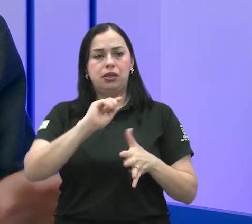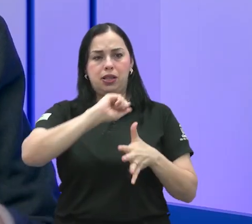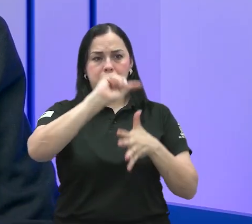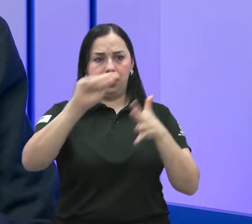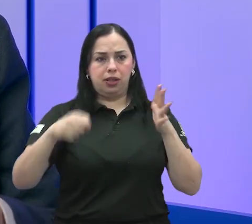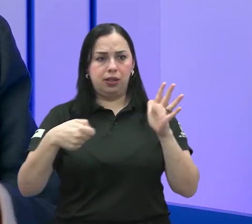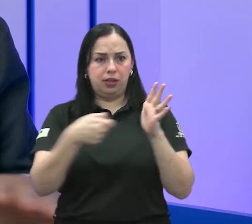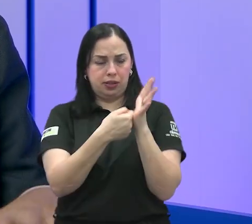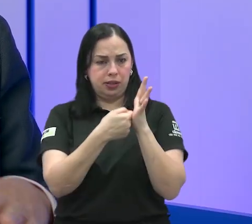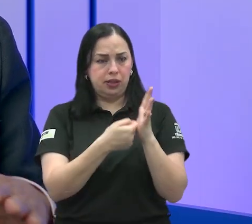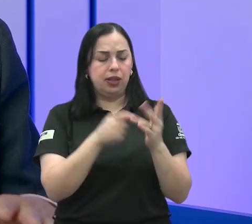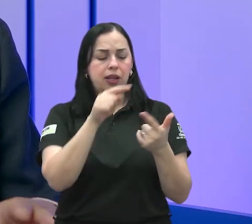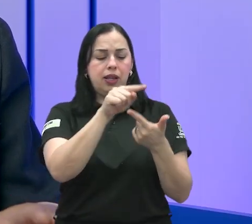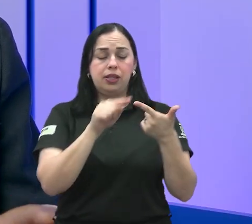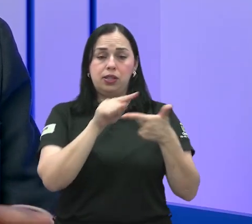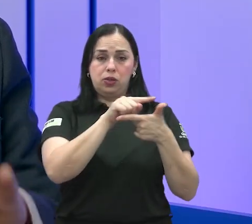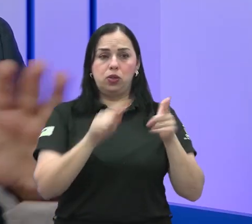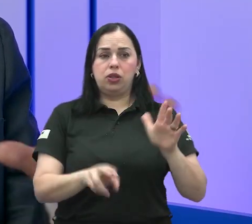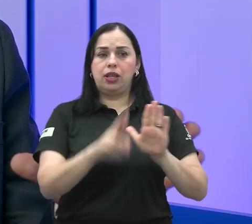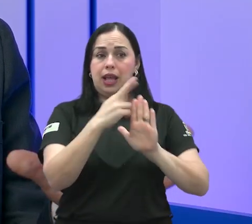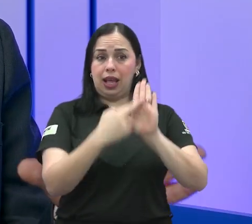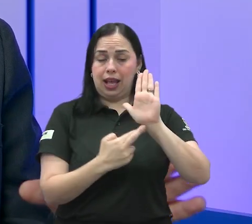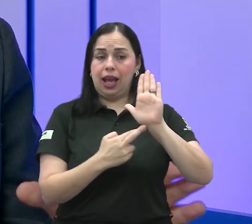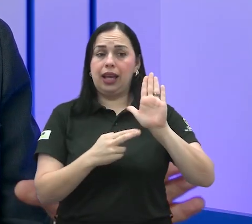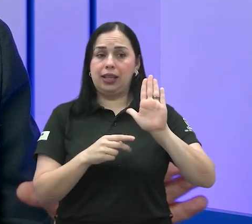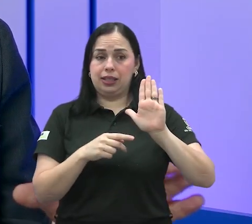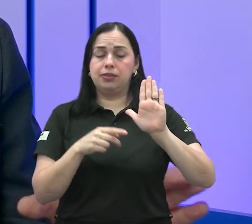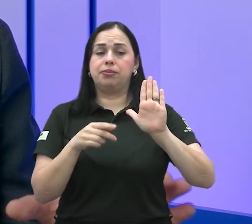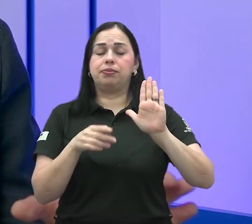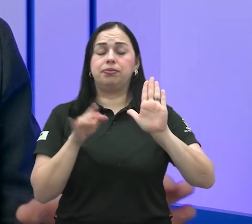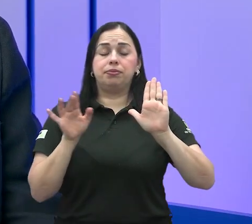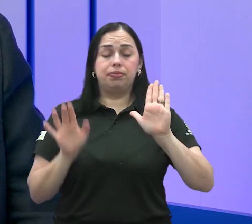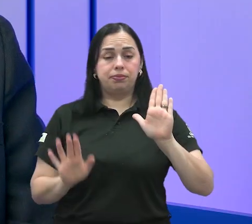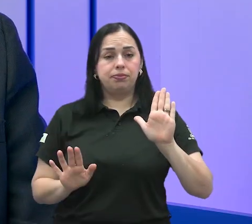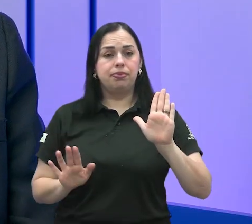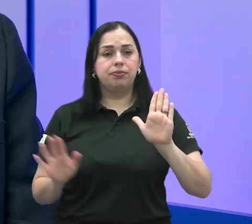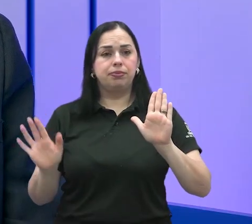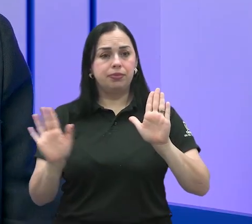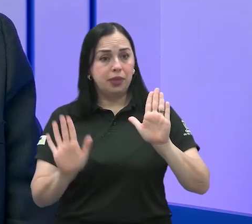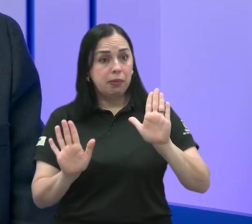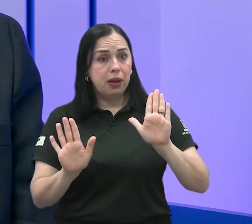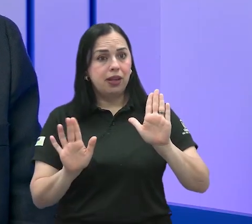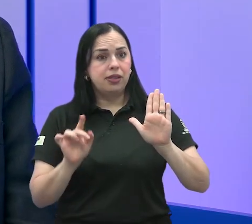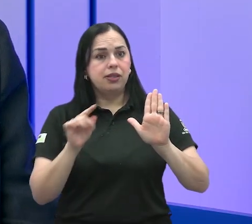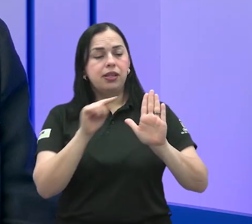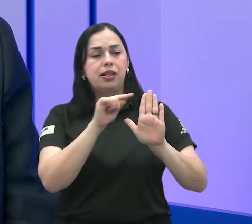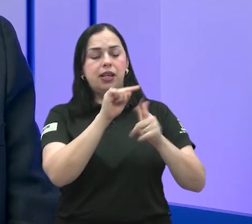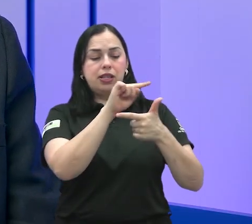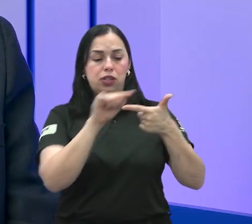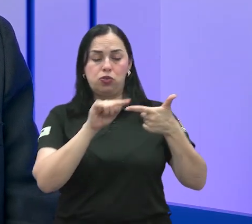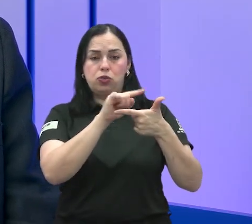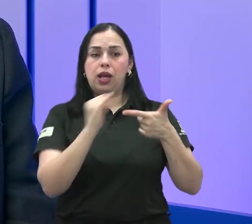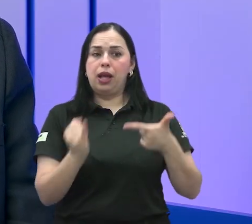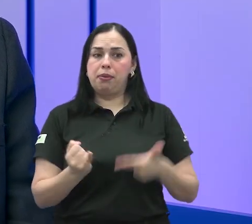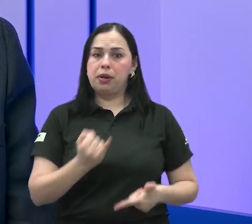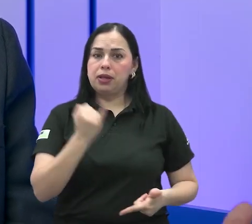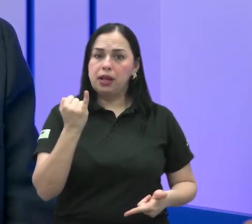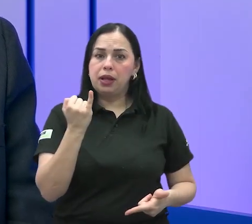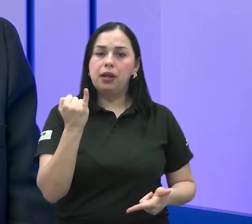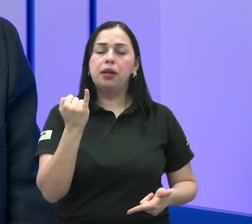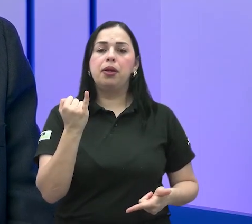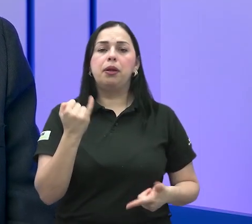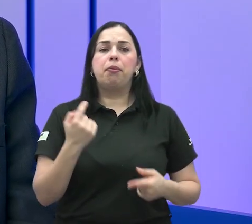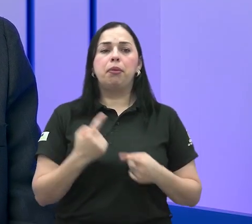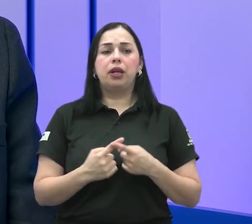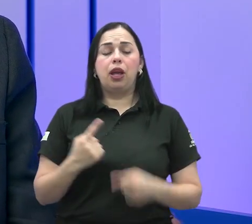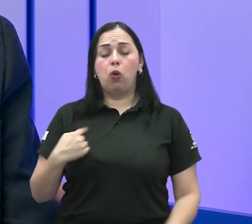Consumidor, elas se sobrepõem e regulamentam grande parte desse procedimento. A importância dessas ações é porque muitas